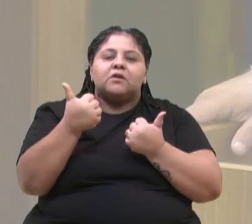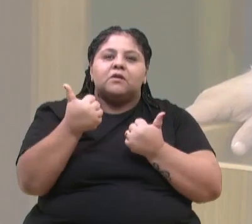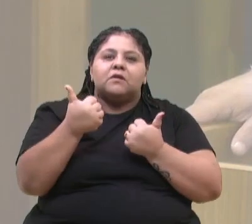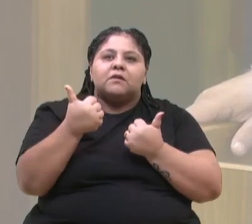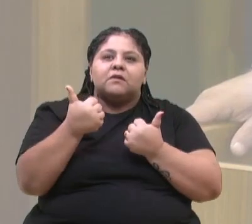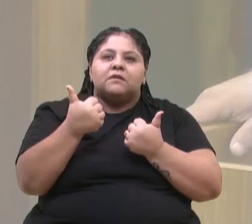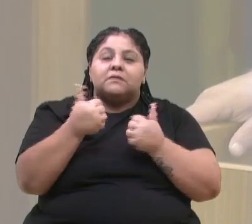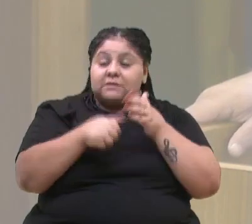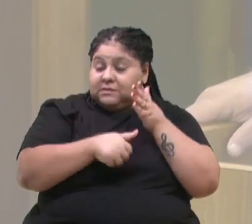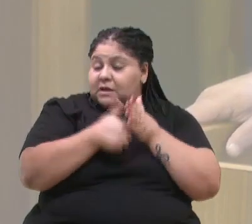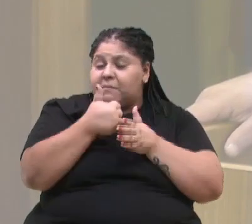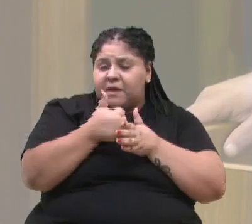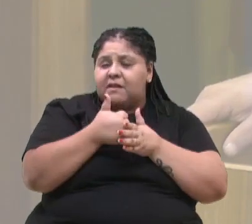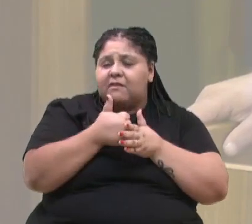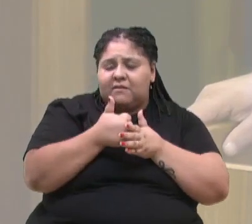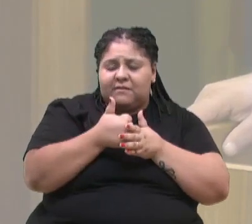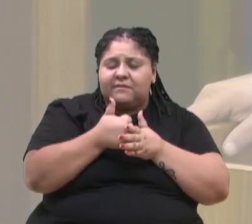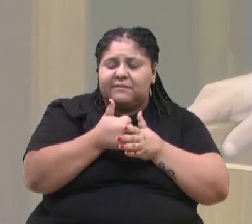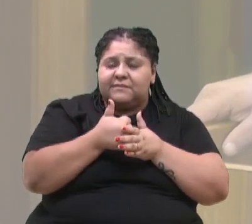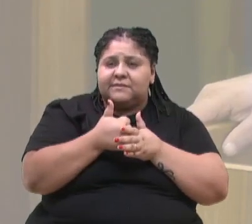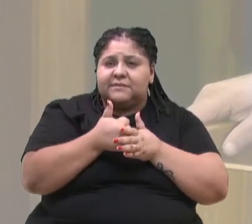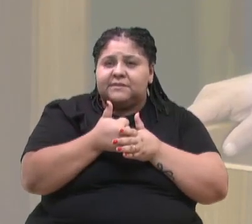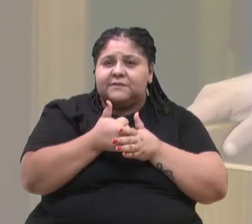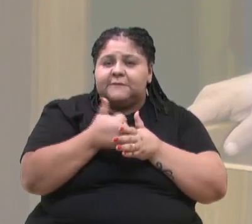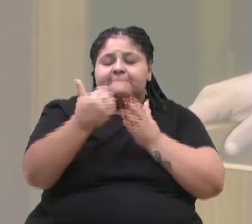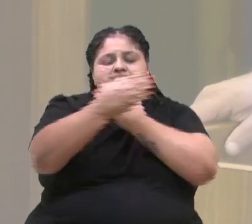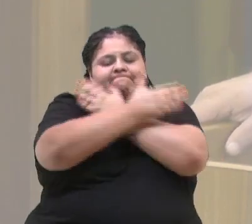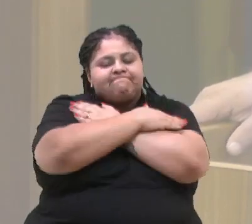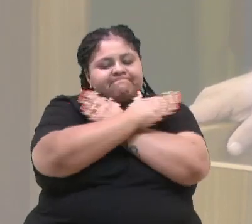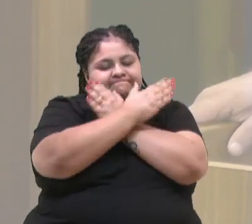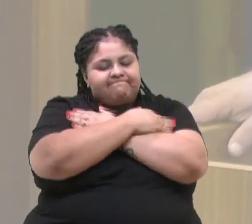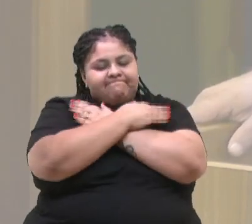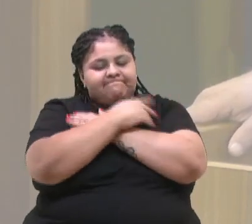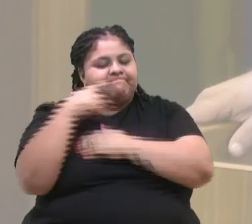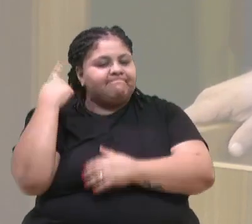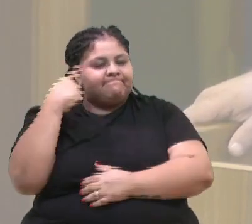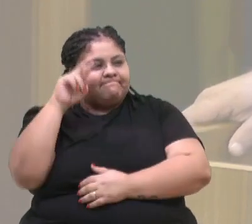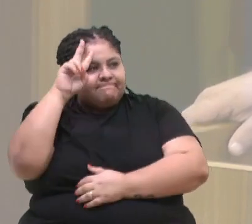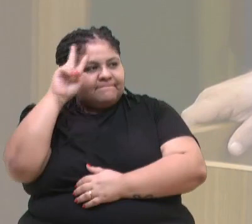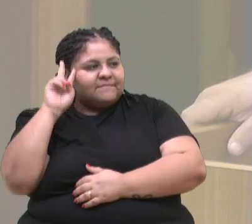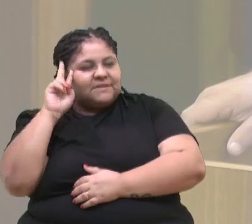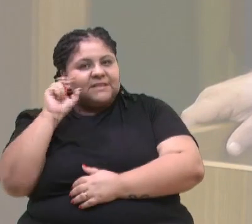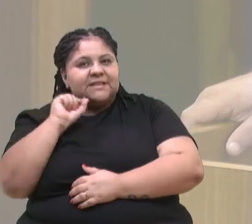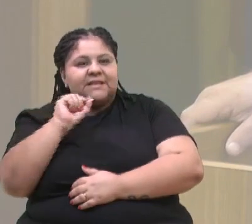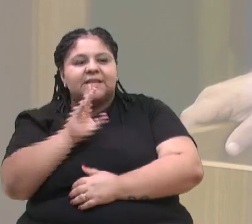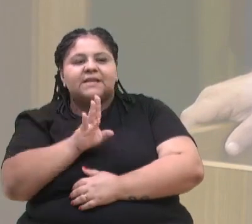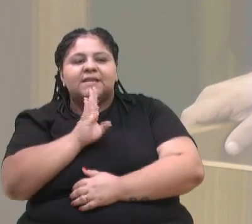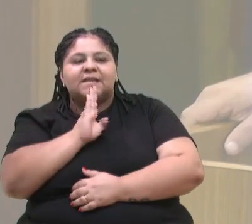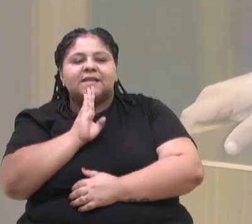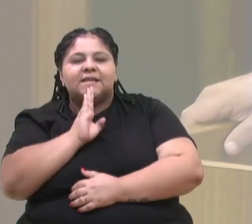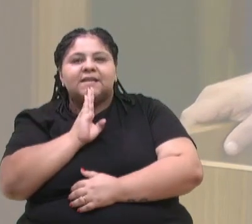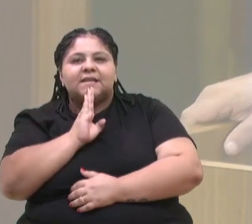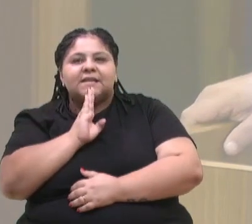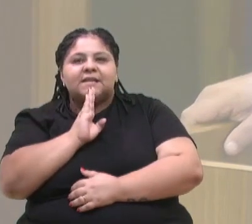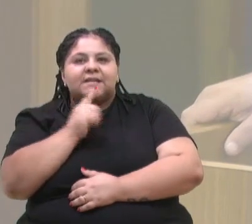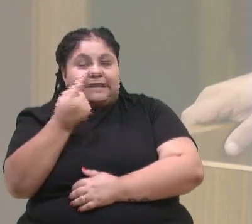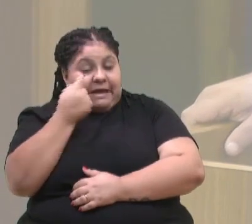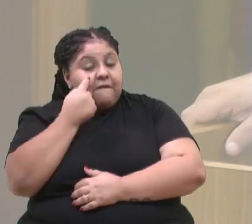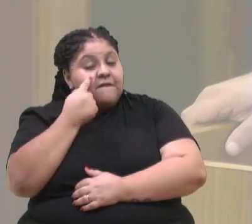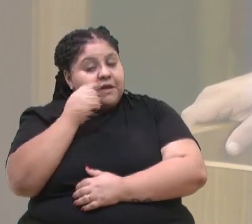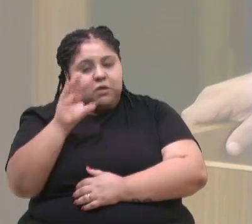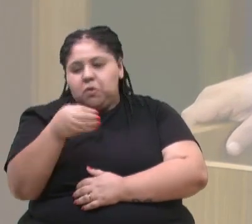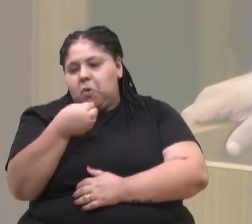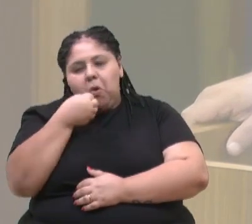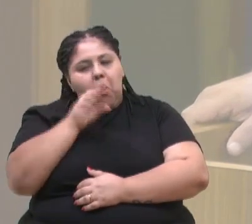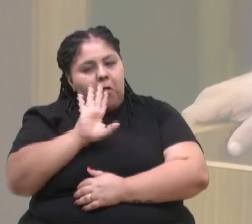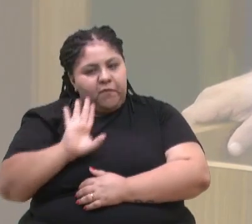se recuperando bem, deixar um grande abraço para ele, Porque quem conhece ele está assistindo lá. Algum lugar